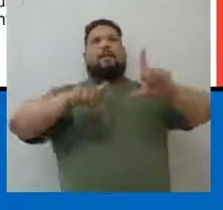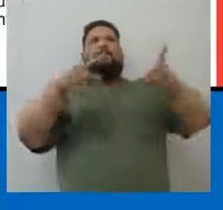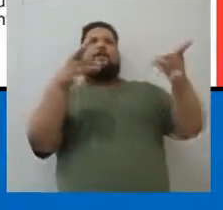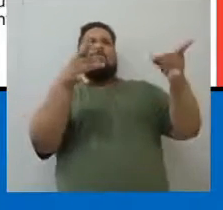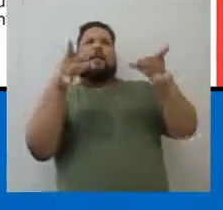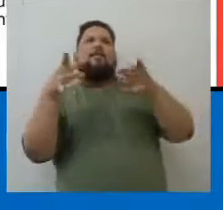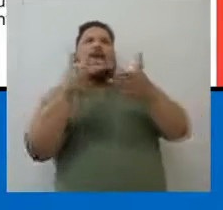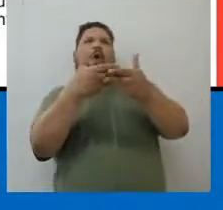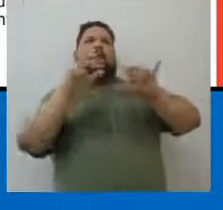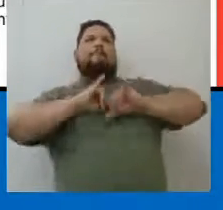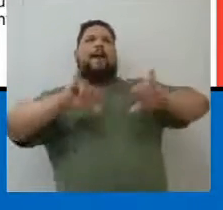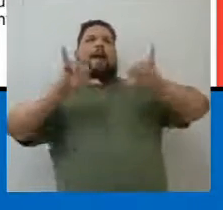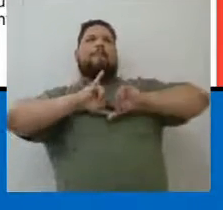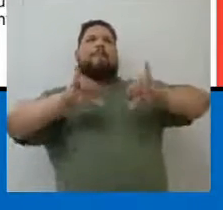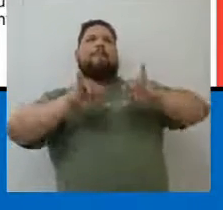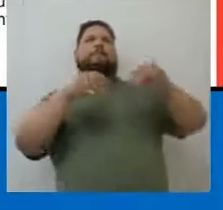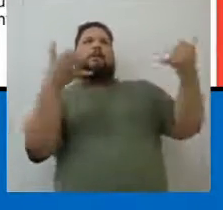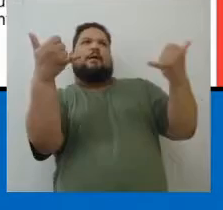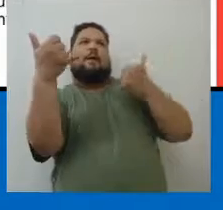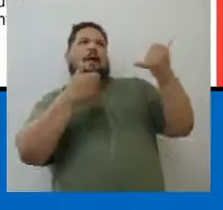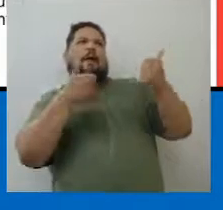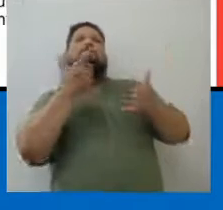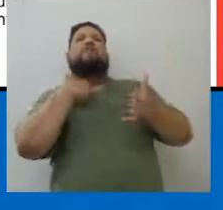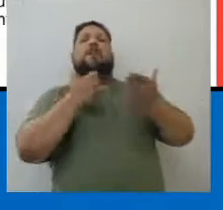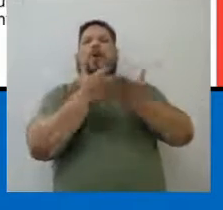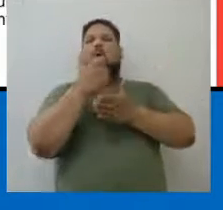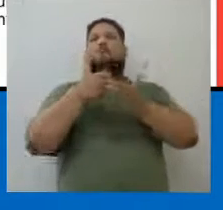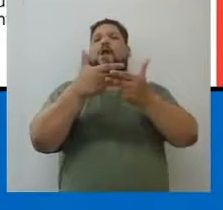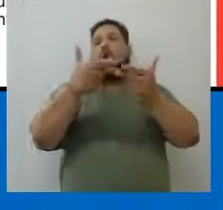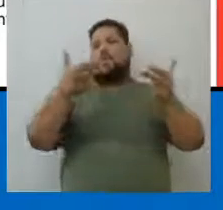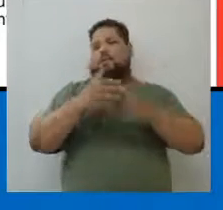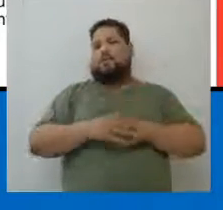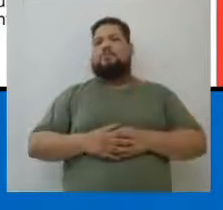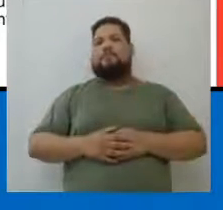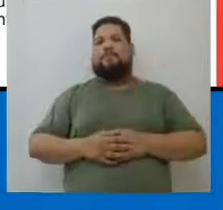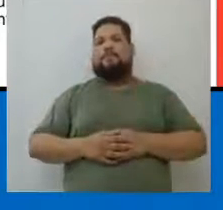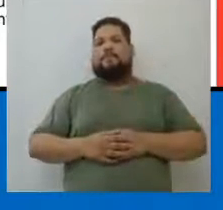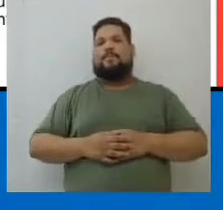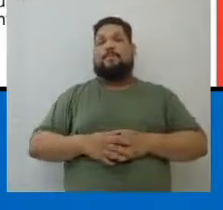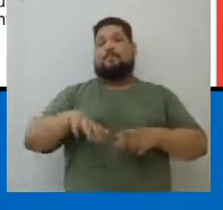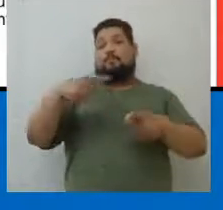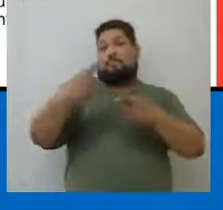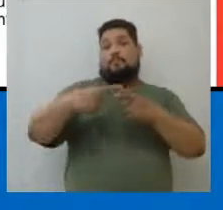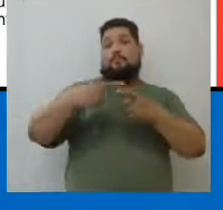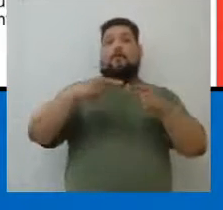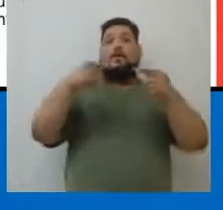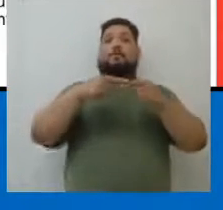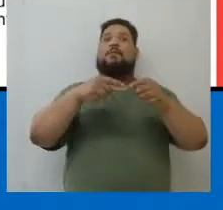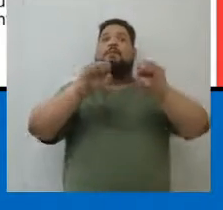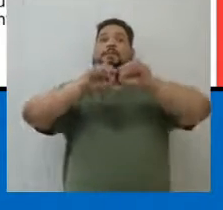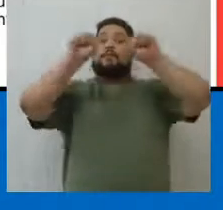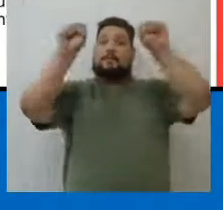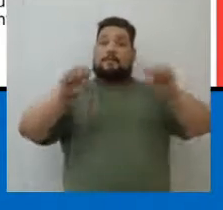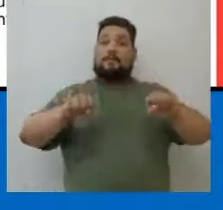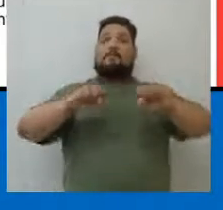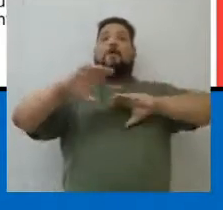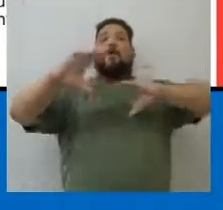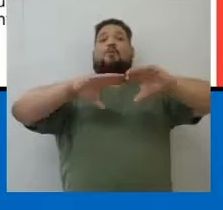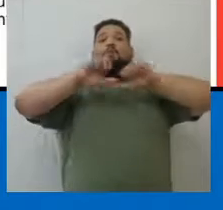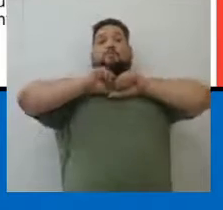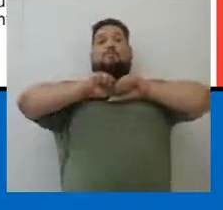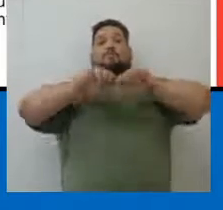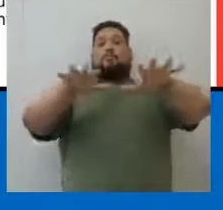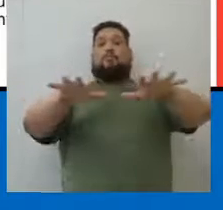e você começou a ter vontade de obter aquele bem. Isso serve para um sistema de comunicação em massa. Então,